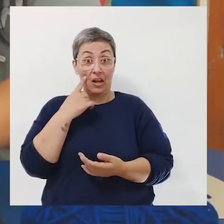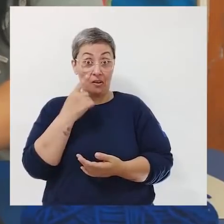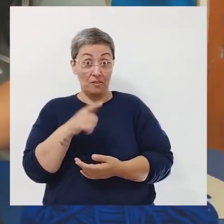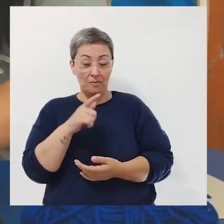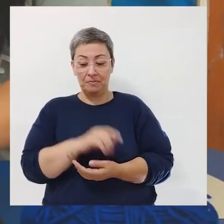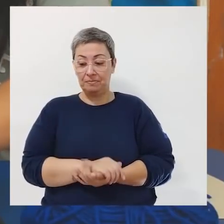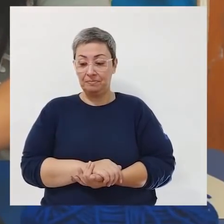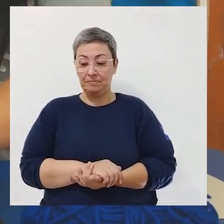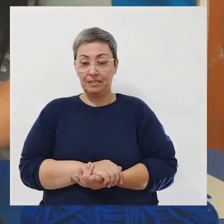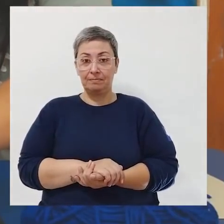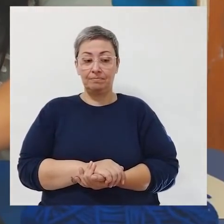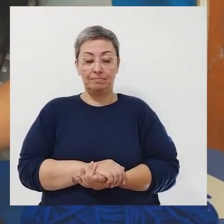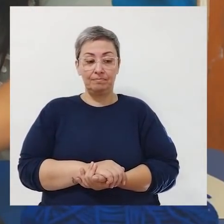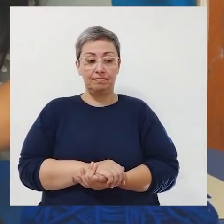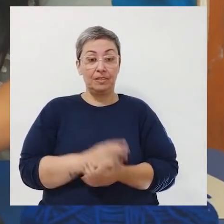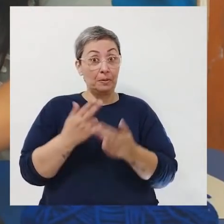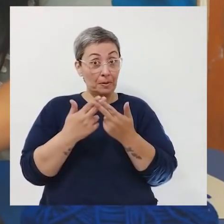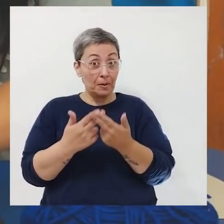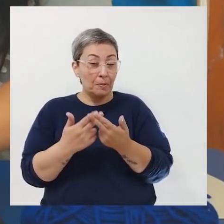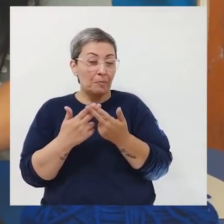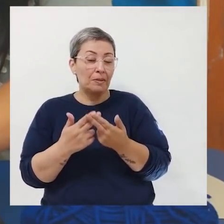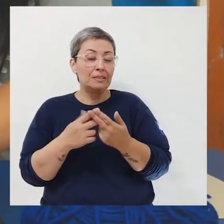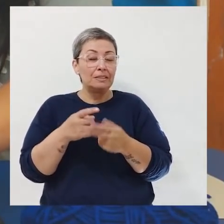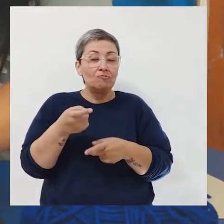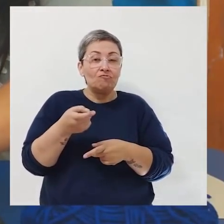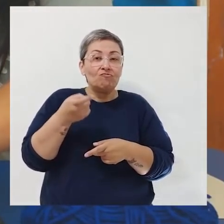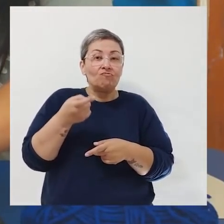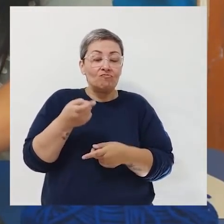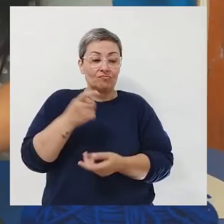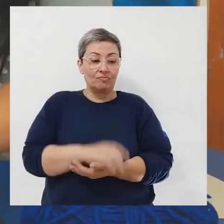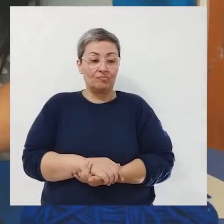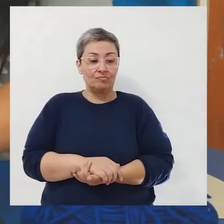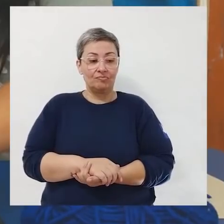Vamos lá, Camila. Paciência, hein, gente? É difícil mesmo.